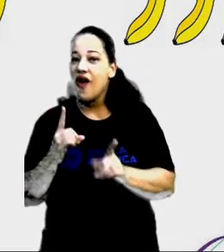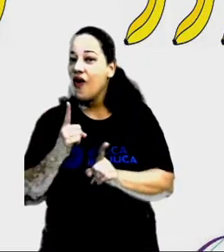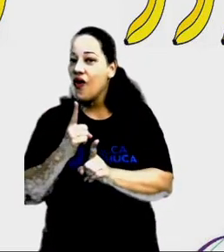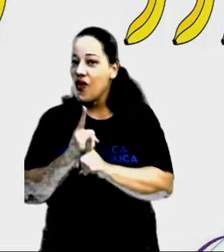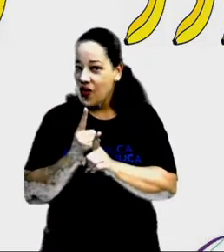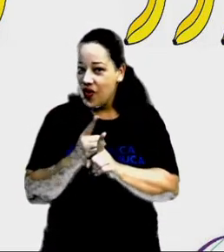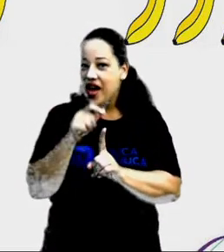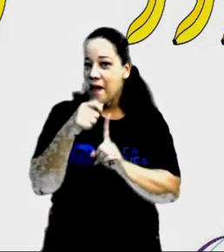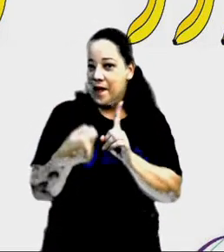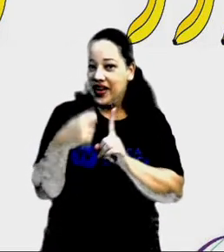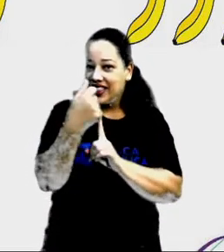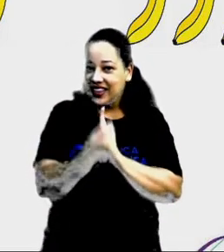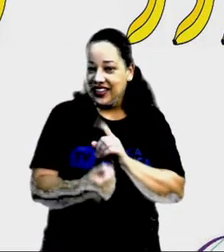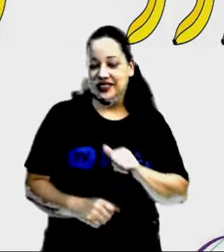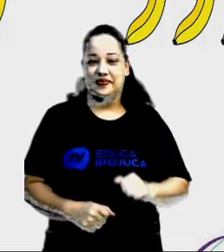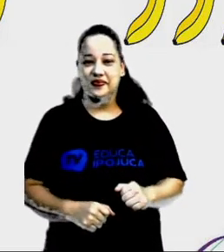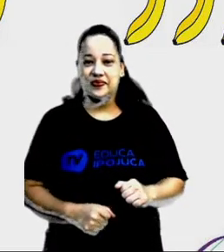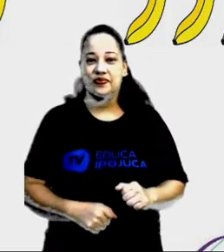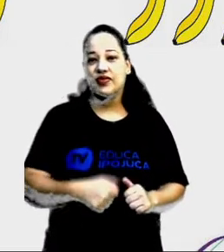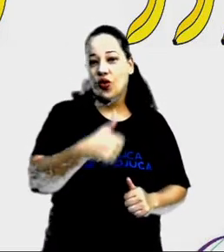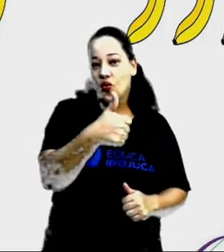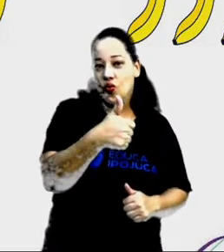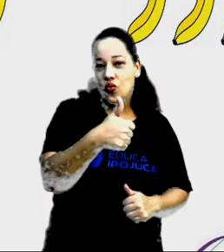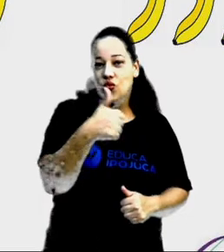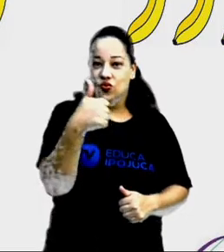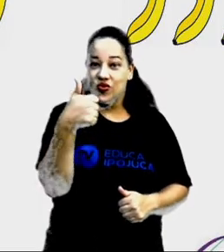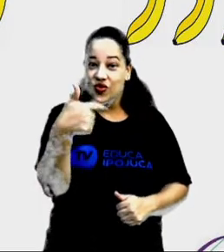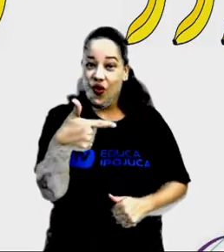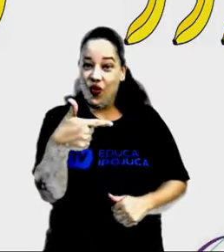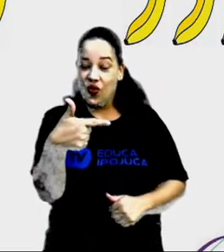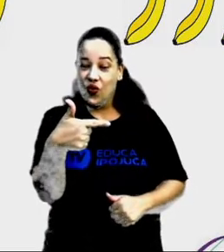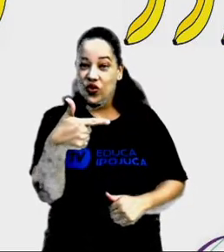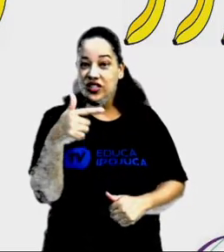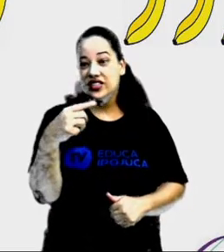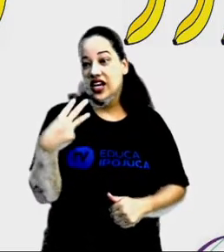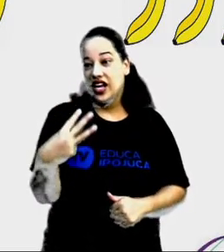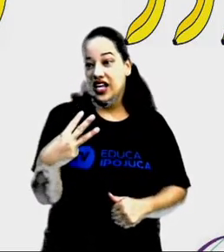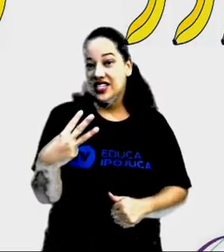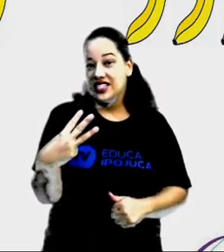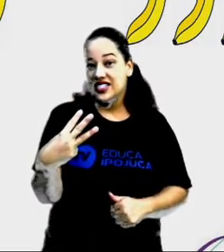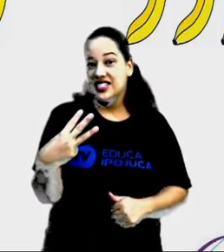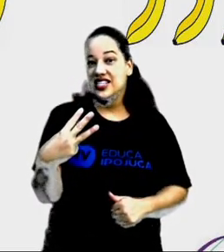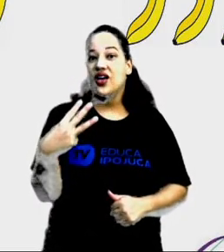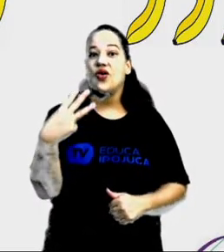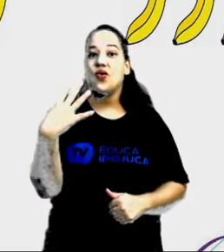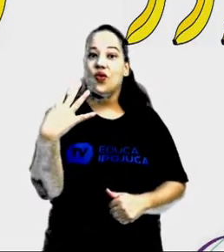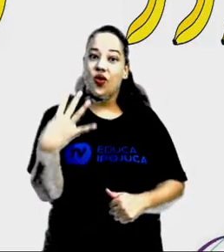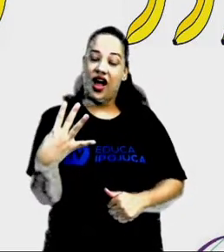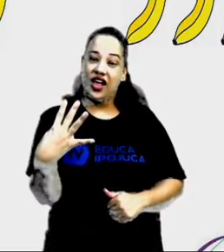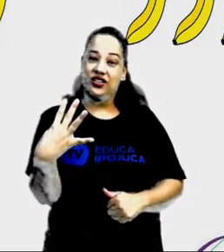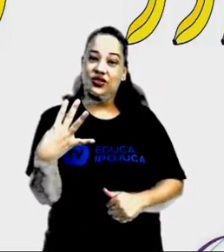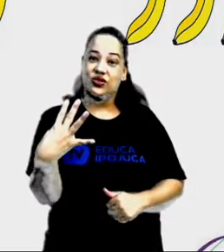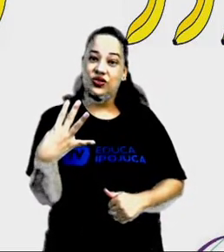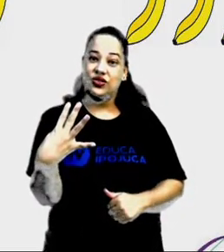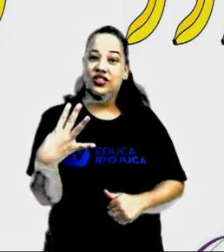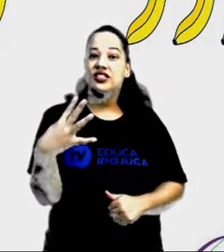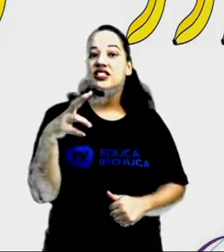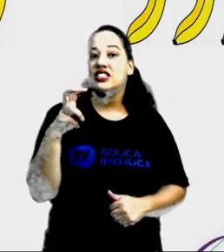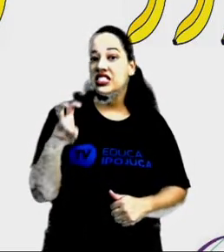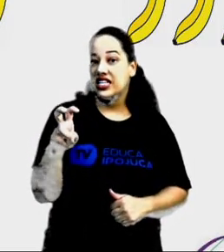Mico. 1, 2, 3,